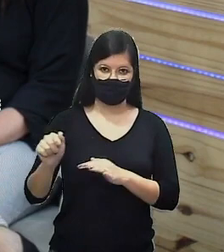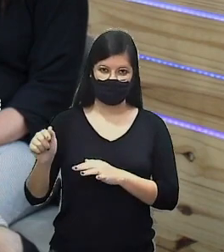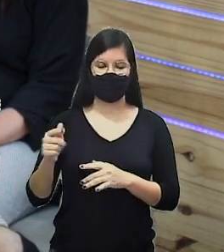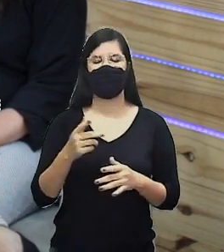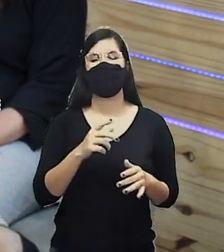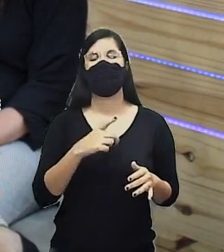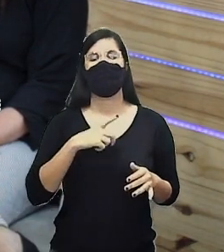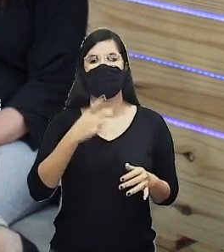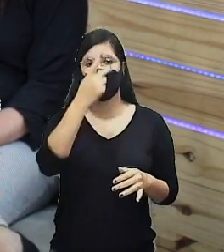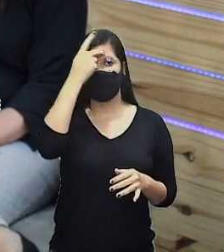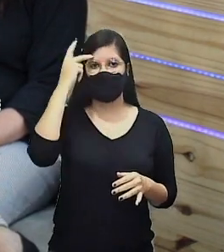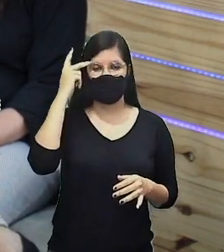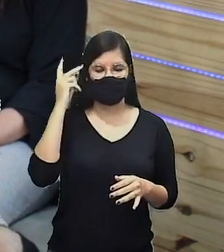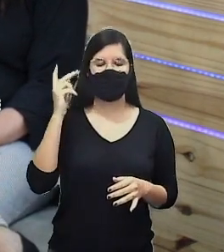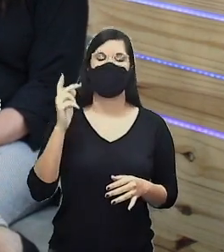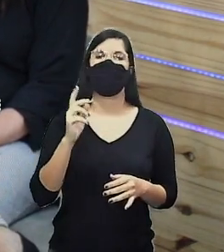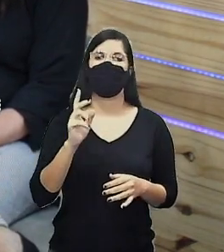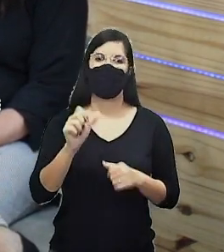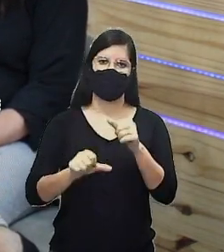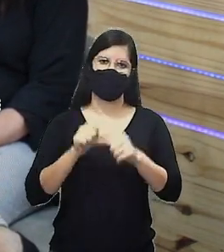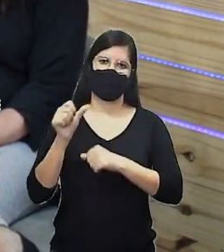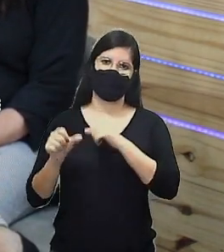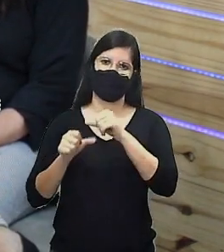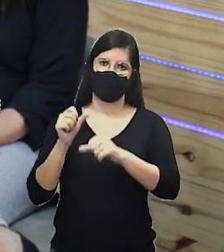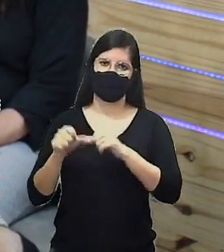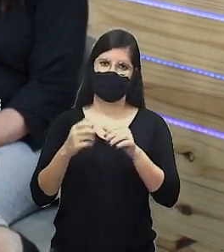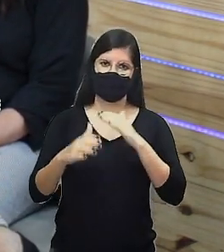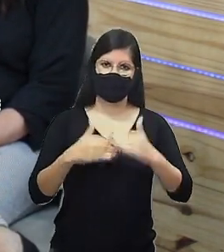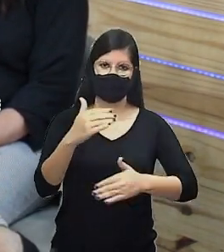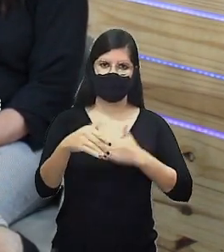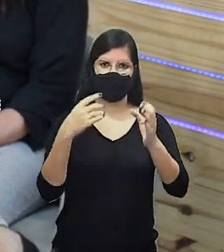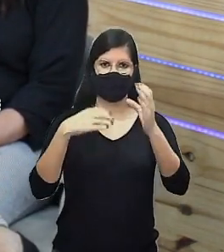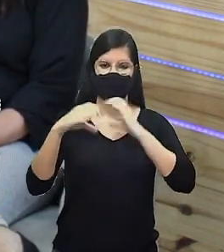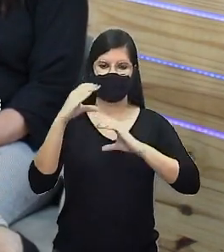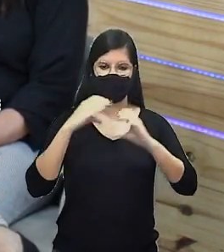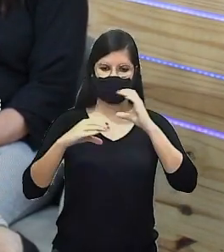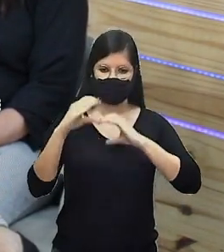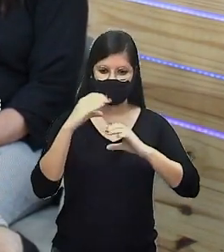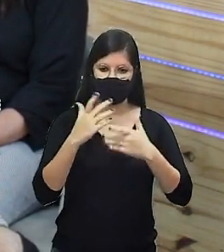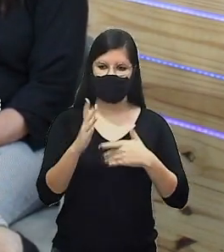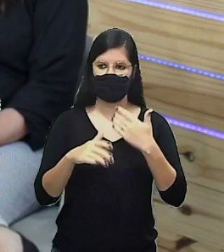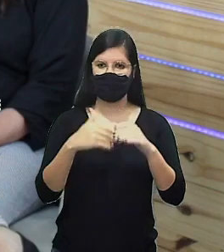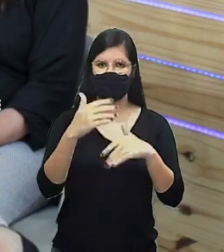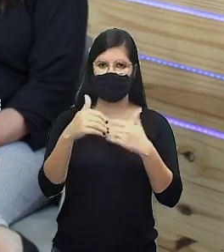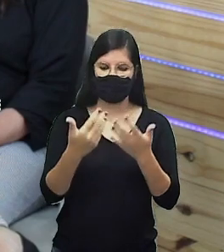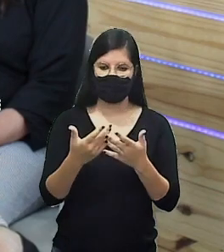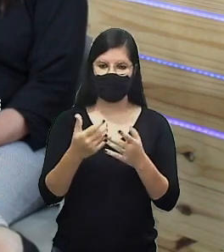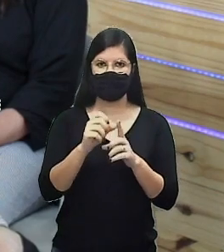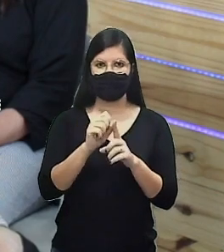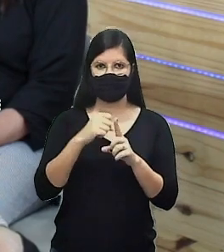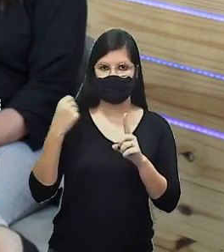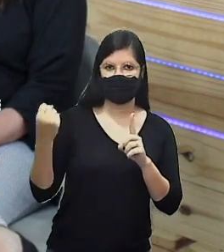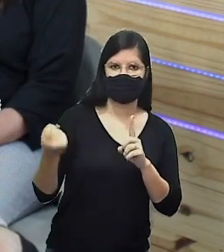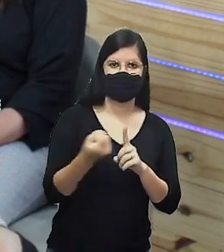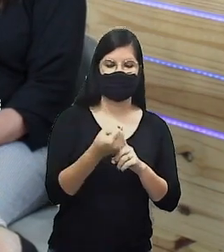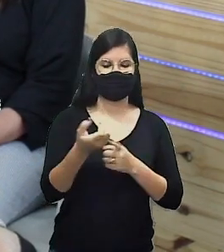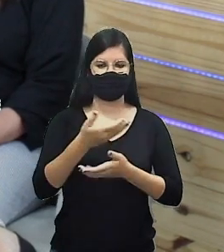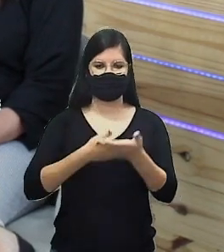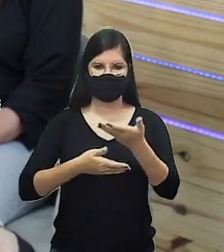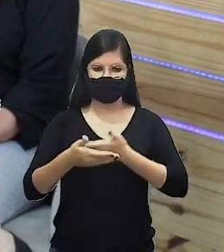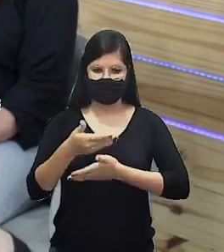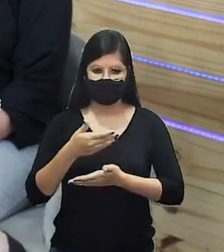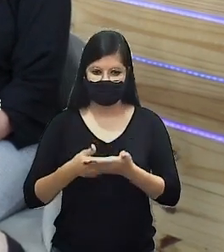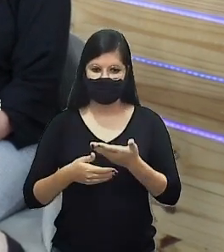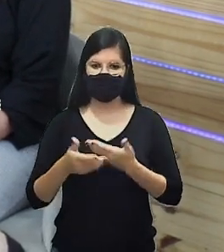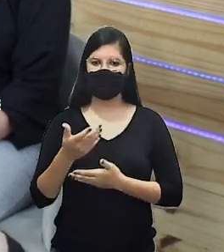essas pessoas elas vêm vivenciando uma modificação nos processos de comunicação e nos processos de sociabilidade. De modo